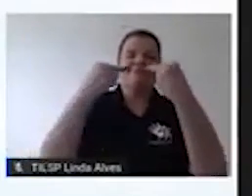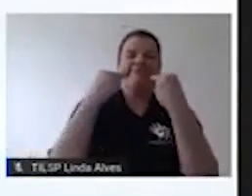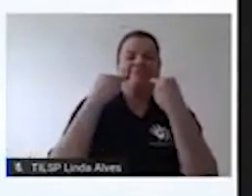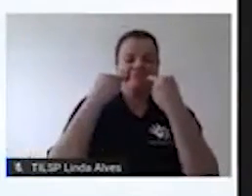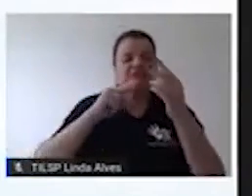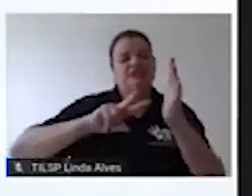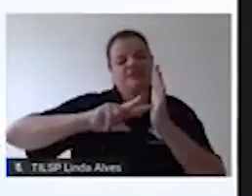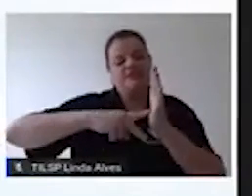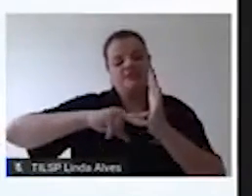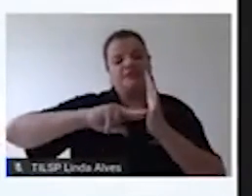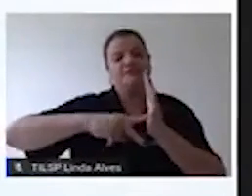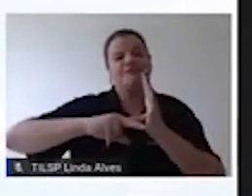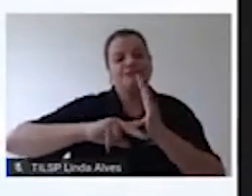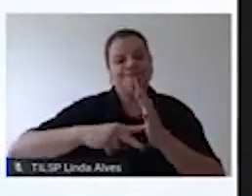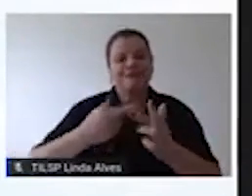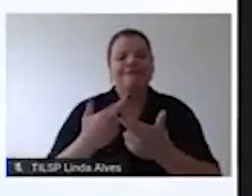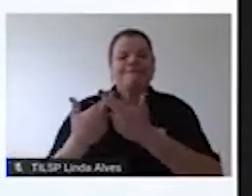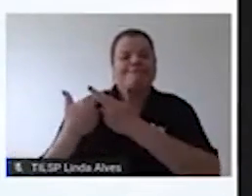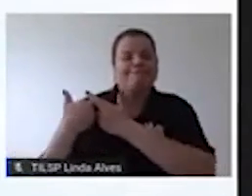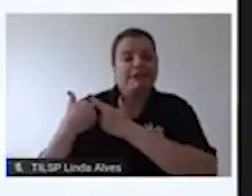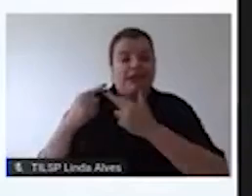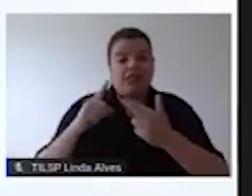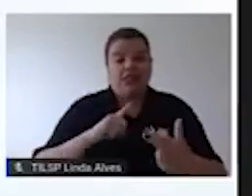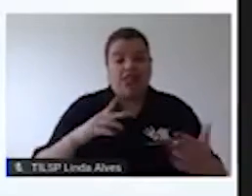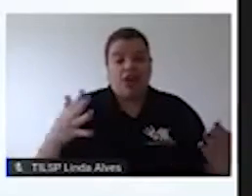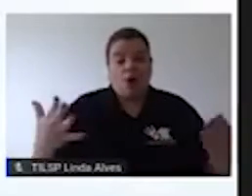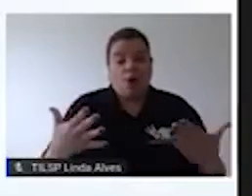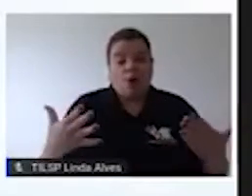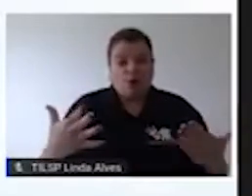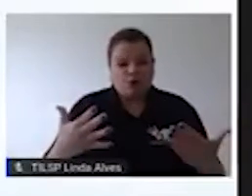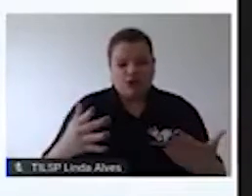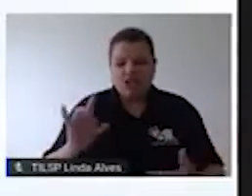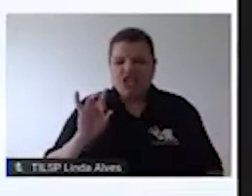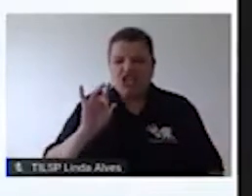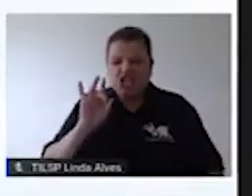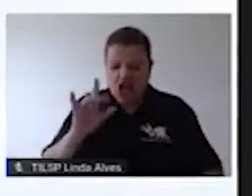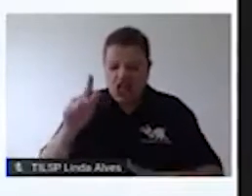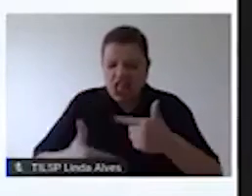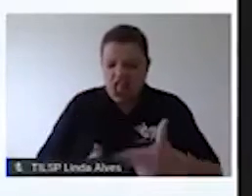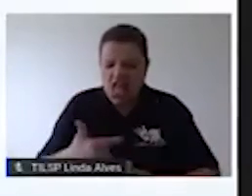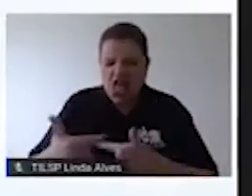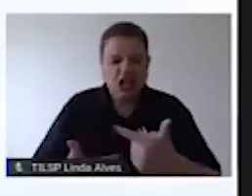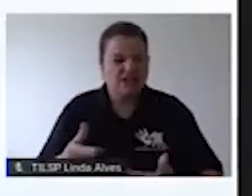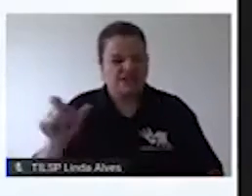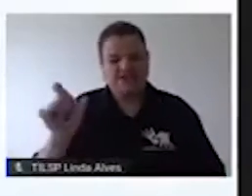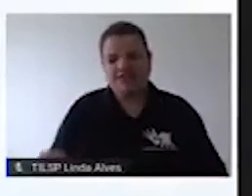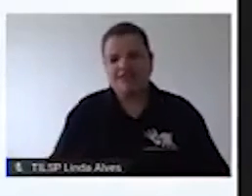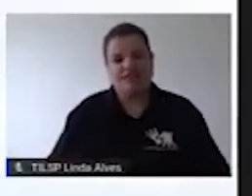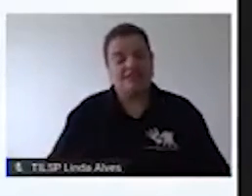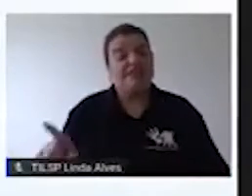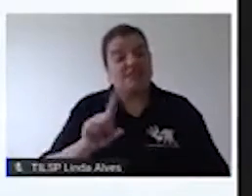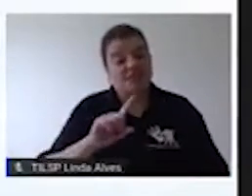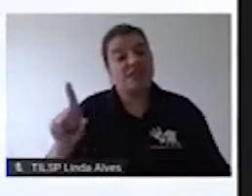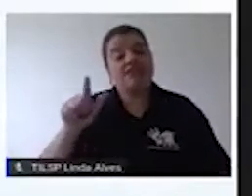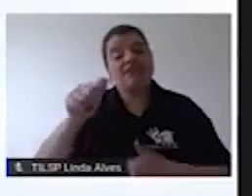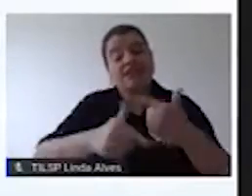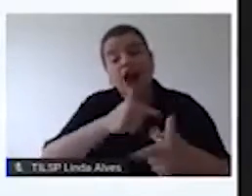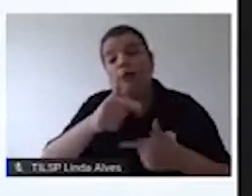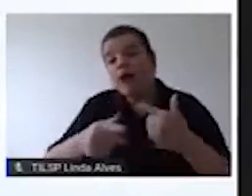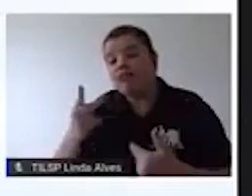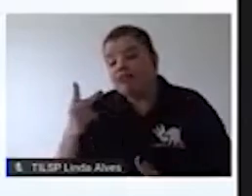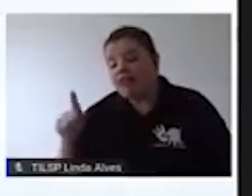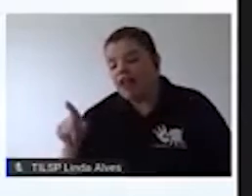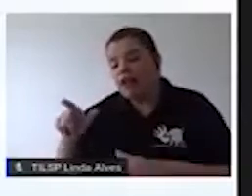os sindicatos têm tido hoje. A gente não cuida só do trabalho do trabalhador, né? O trabalho é uma condição